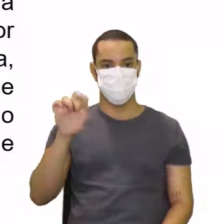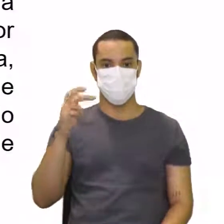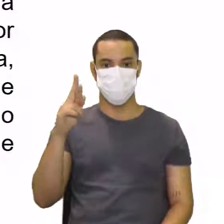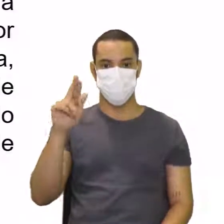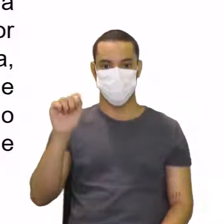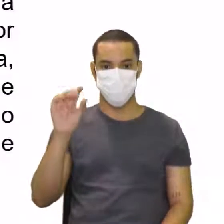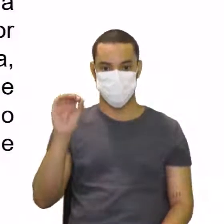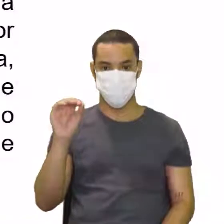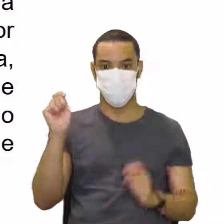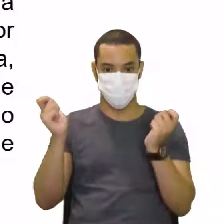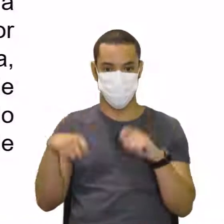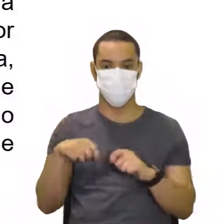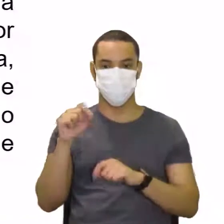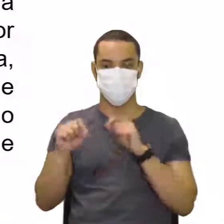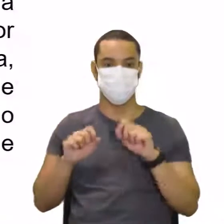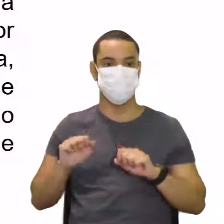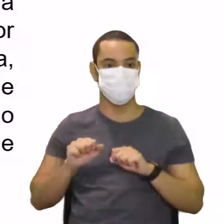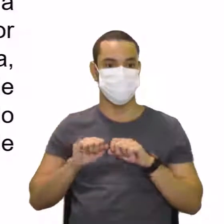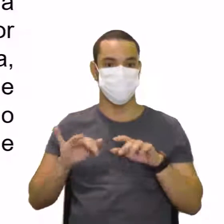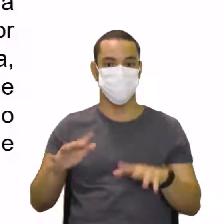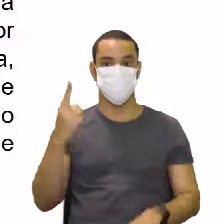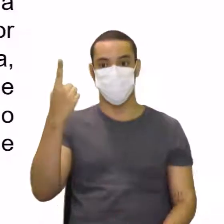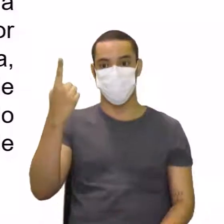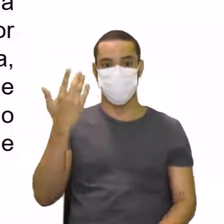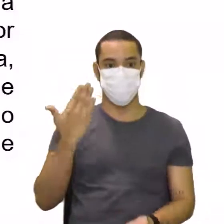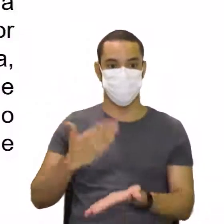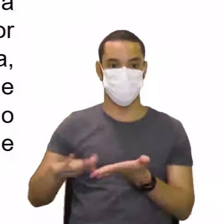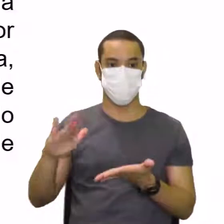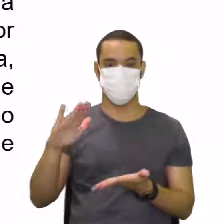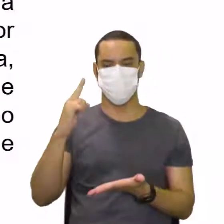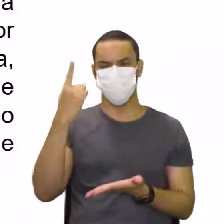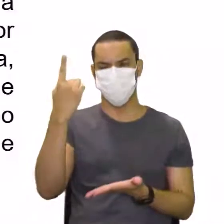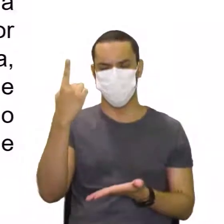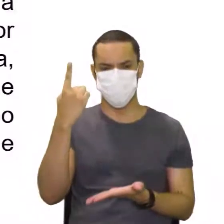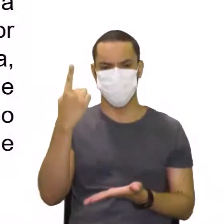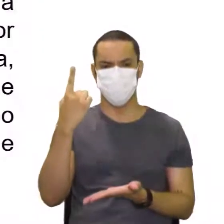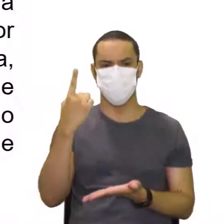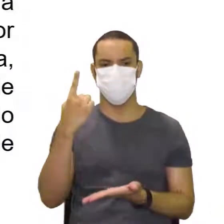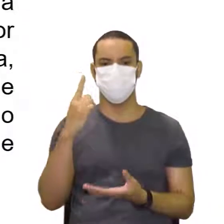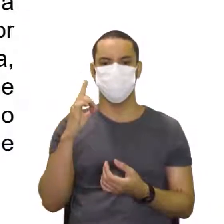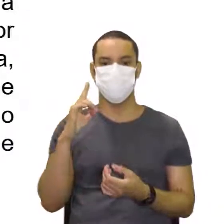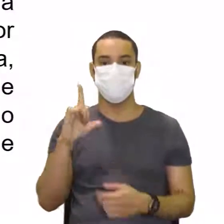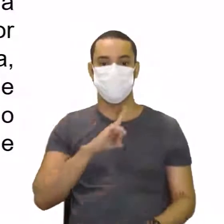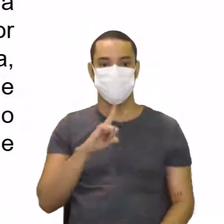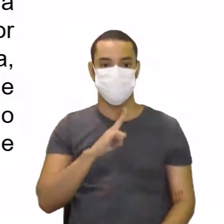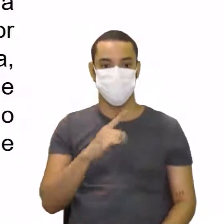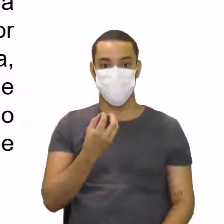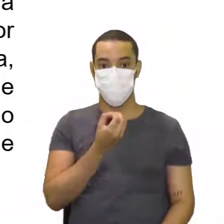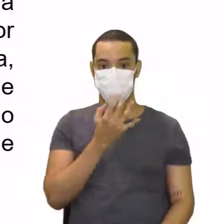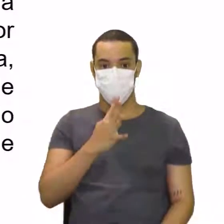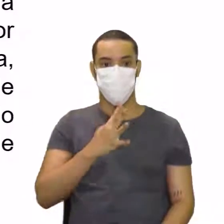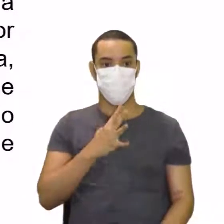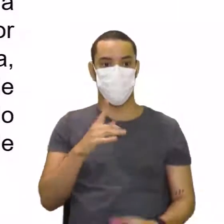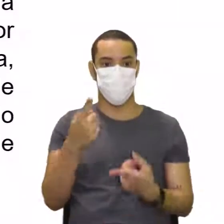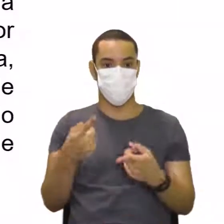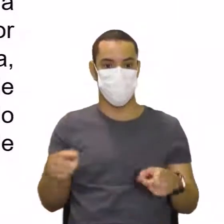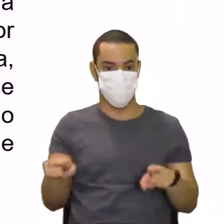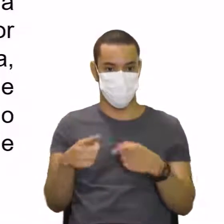era possível a transmissão de apenas uma mensagem por vez. Tendo os bons conhecimentos de